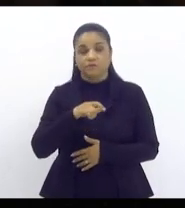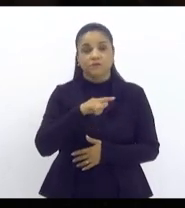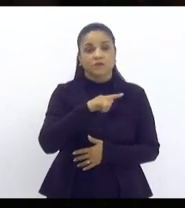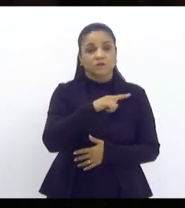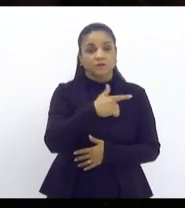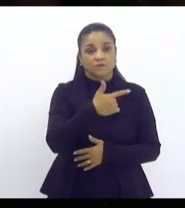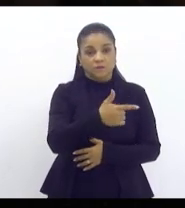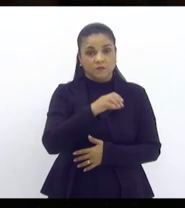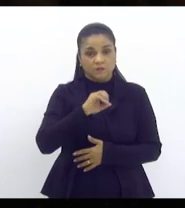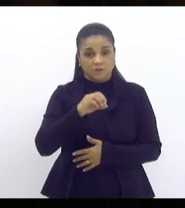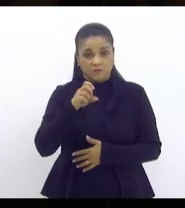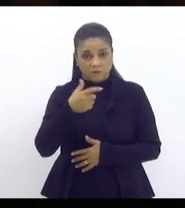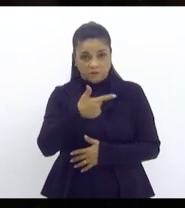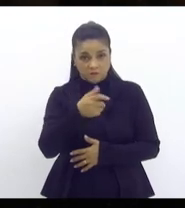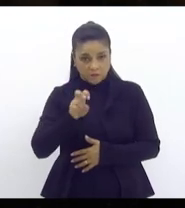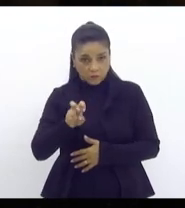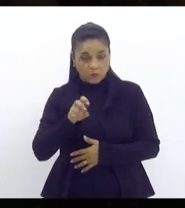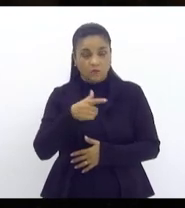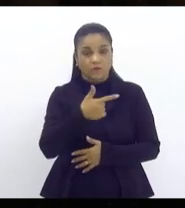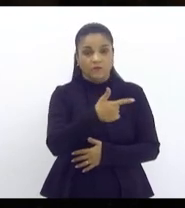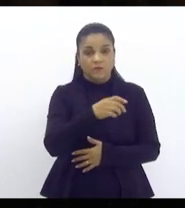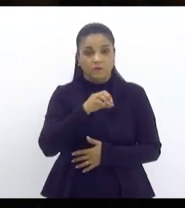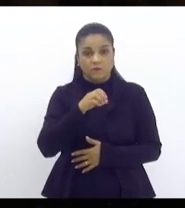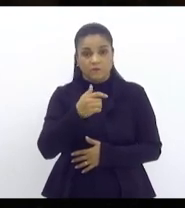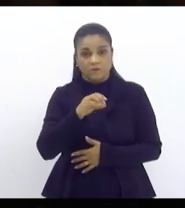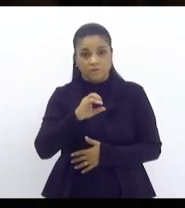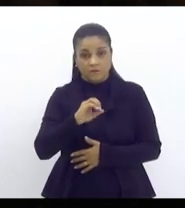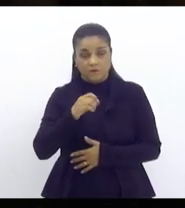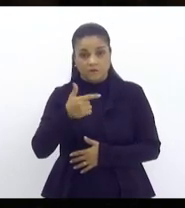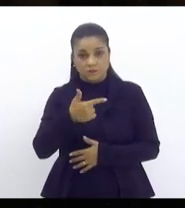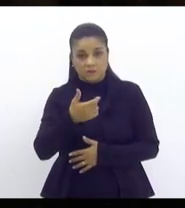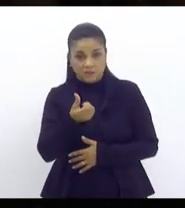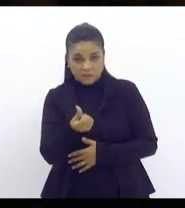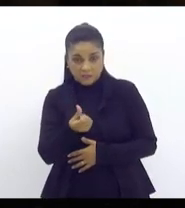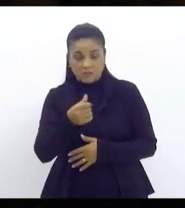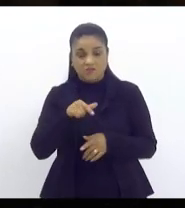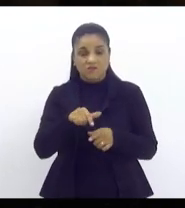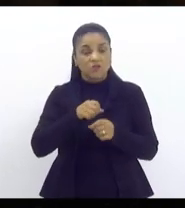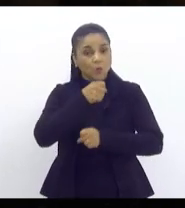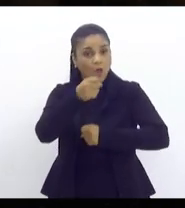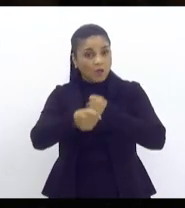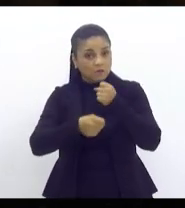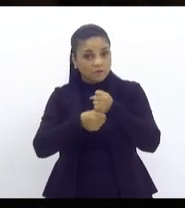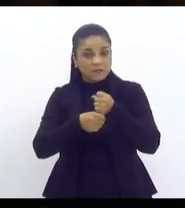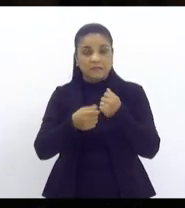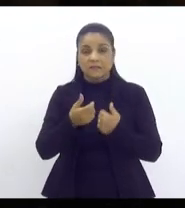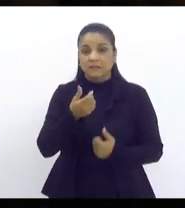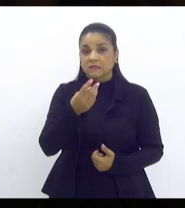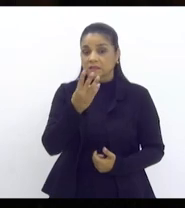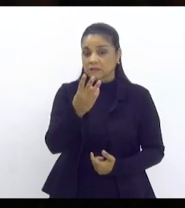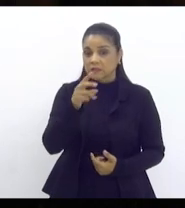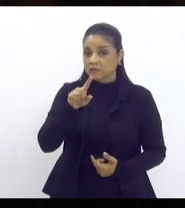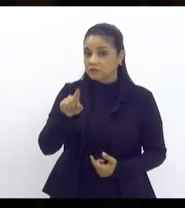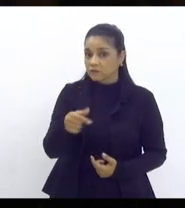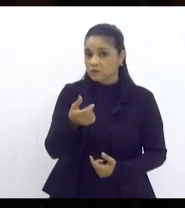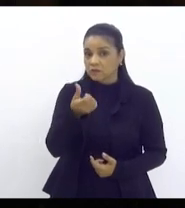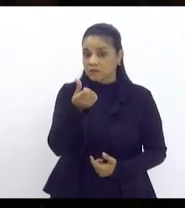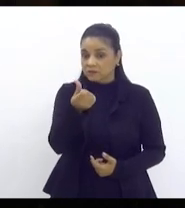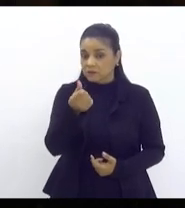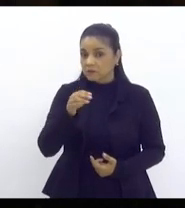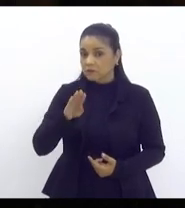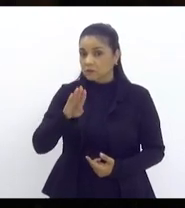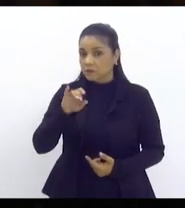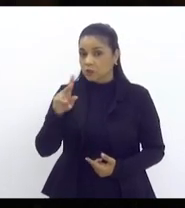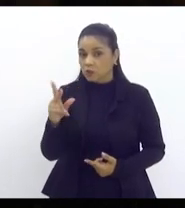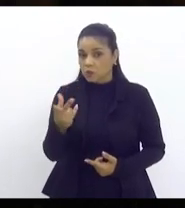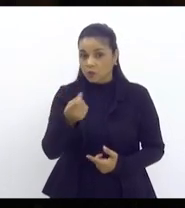O déficit previsto para 2024 era 3,6 bilhões de reais. O